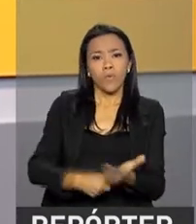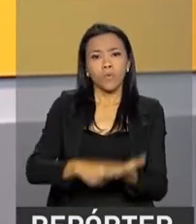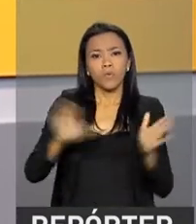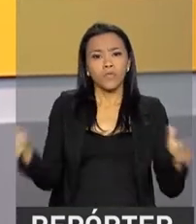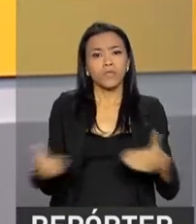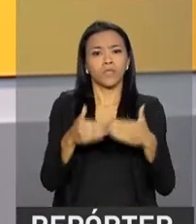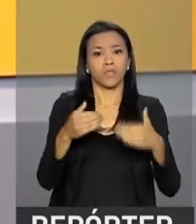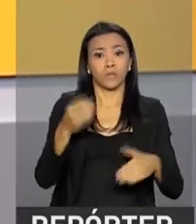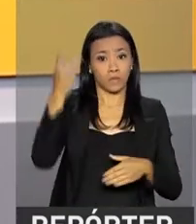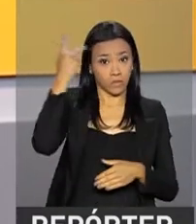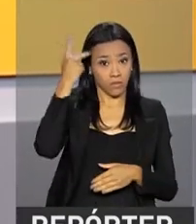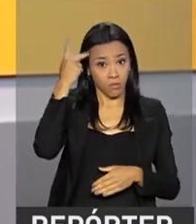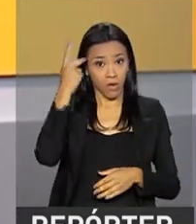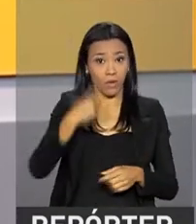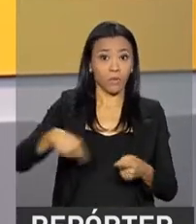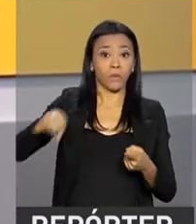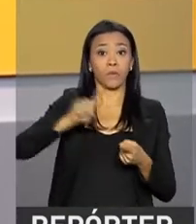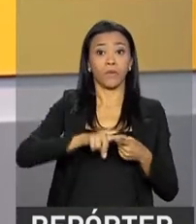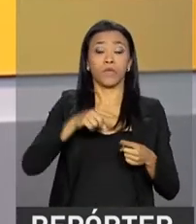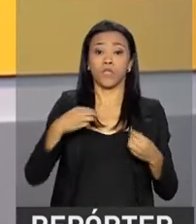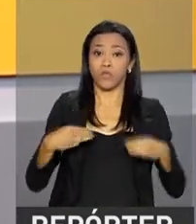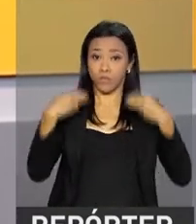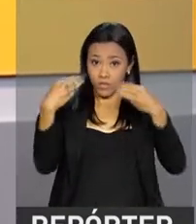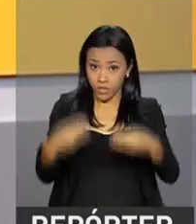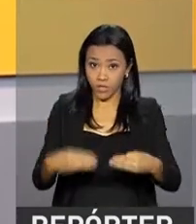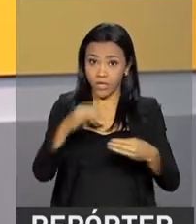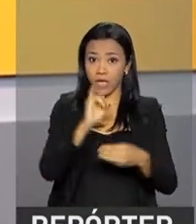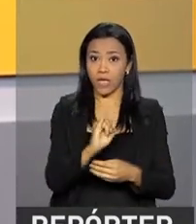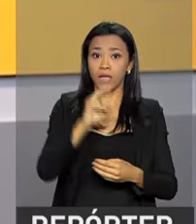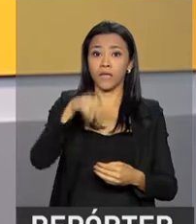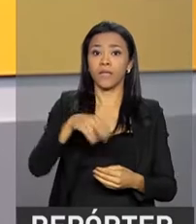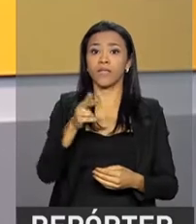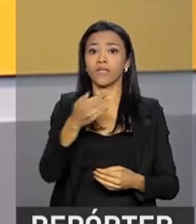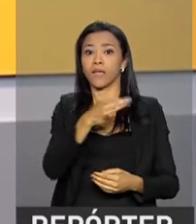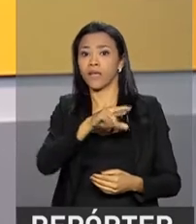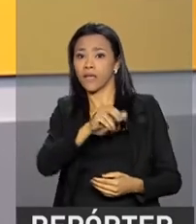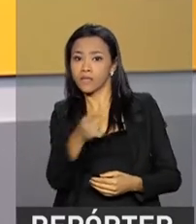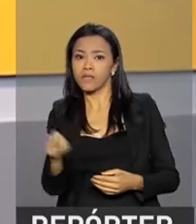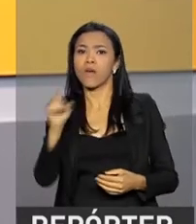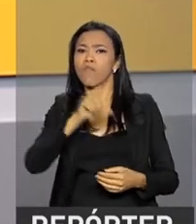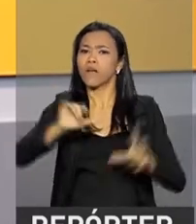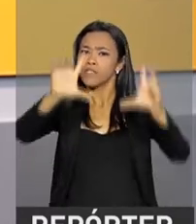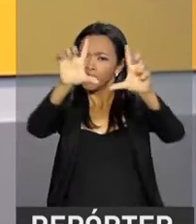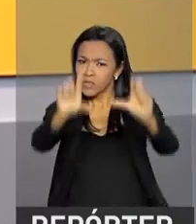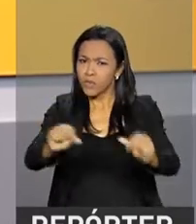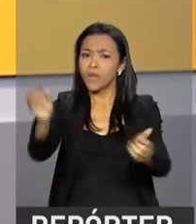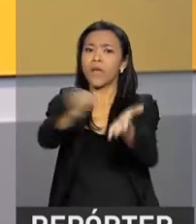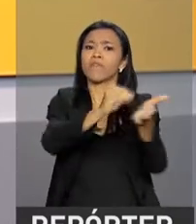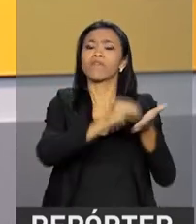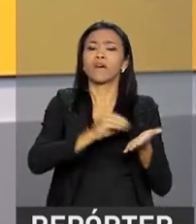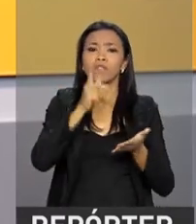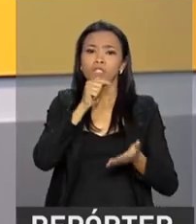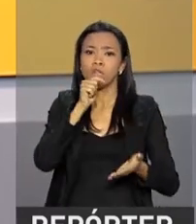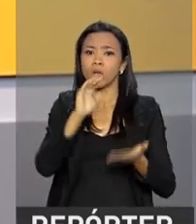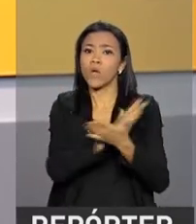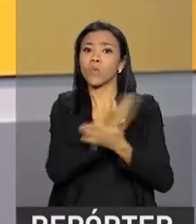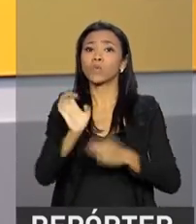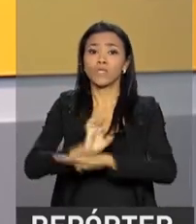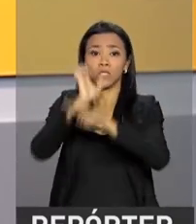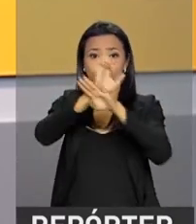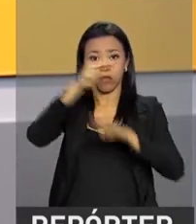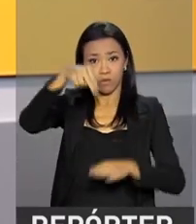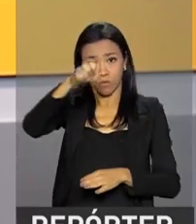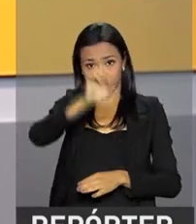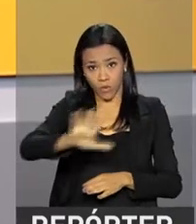o estado de são paulo eo ministério da integração vai minimizar as alta de água em alguns estados do nordeste a parceria